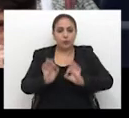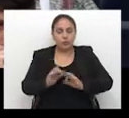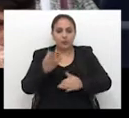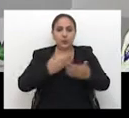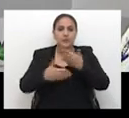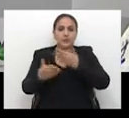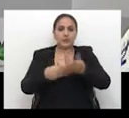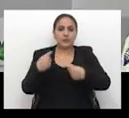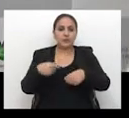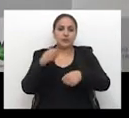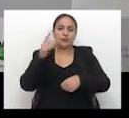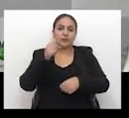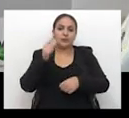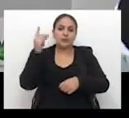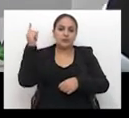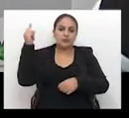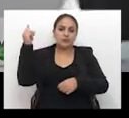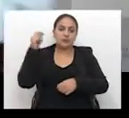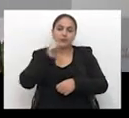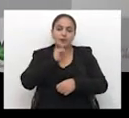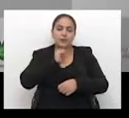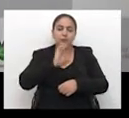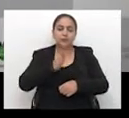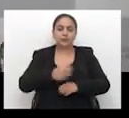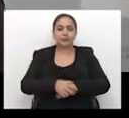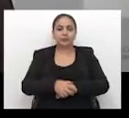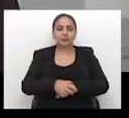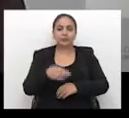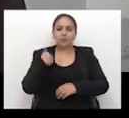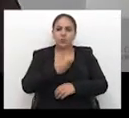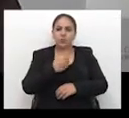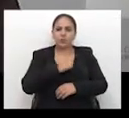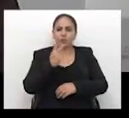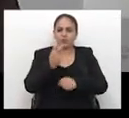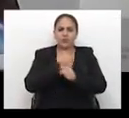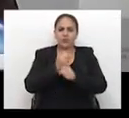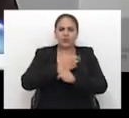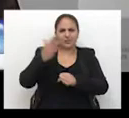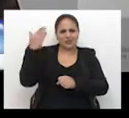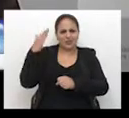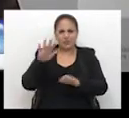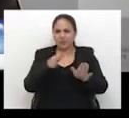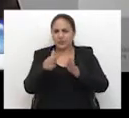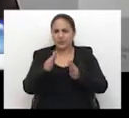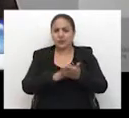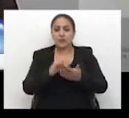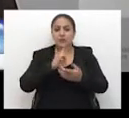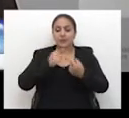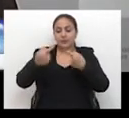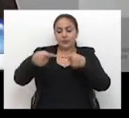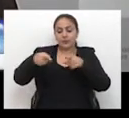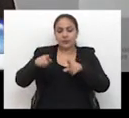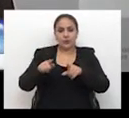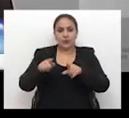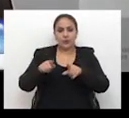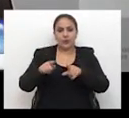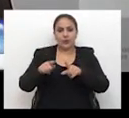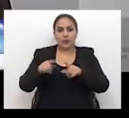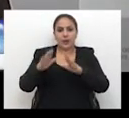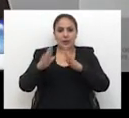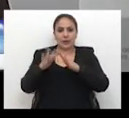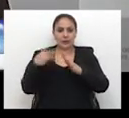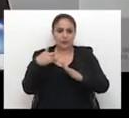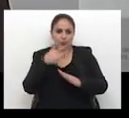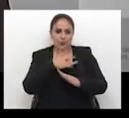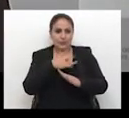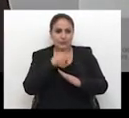projeto que atende à demanda antiga nós tivemos há pelo menos dois anos atrás quando da inauguração da unidade